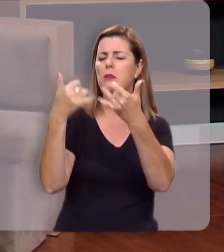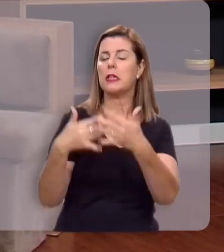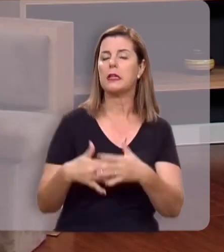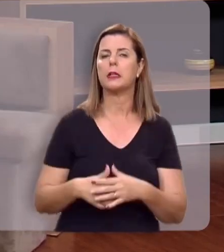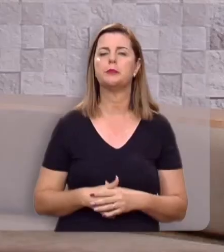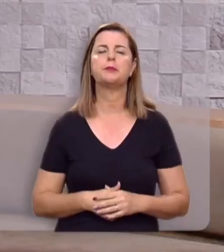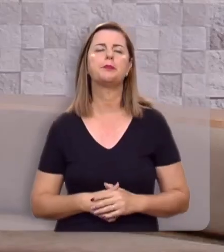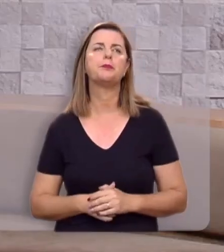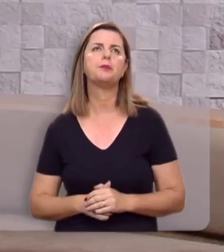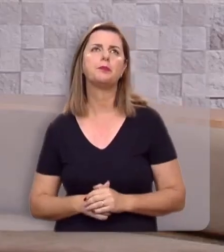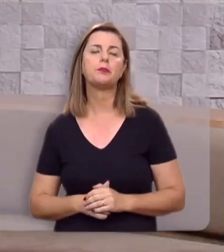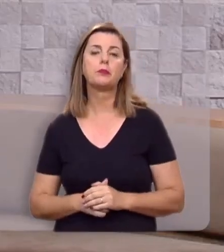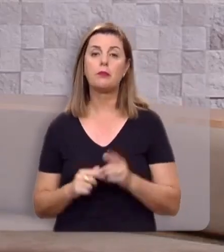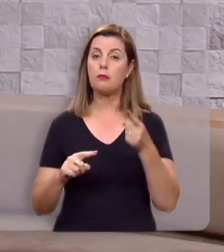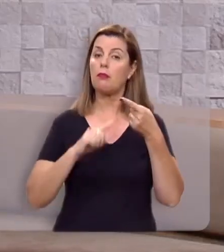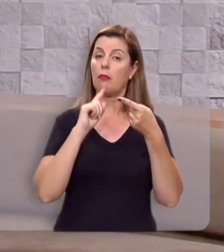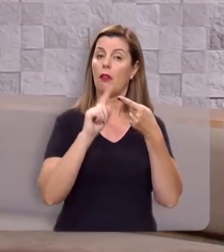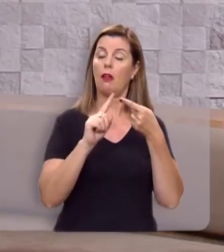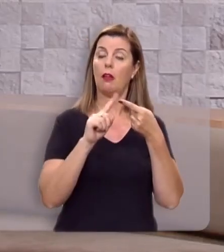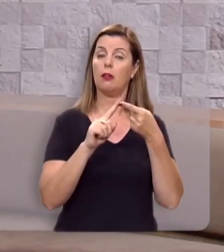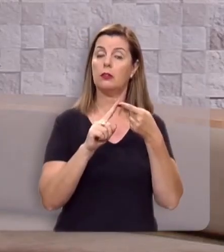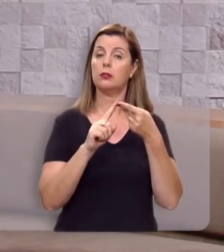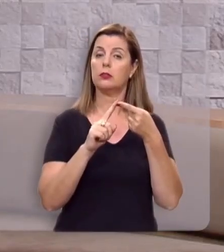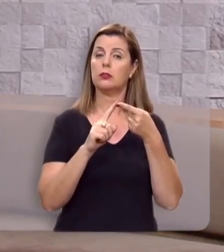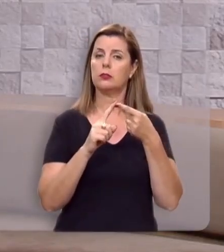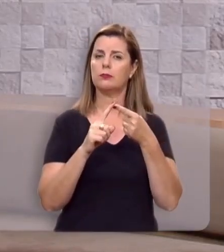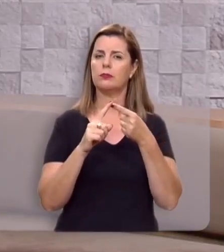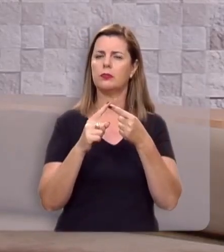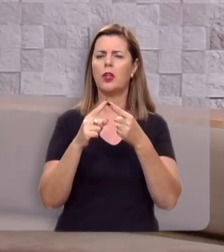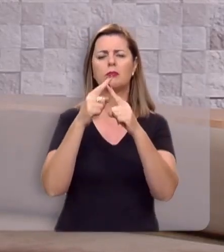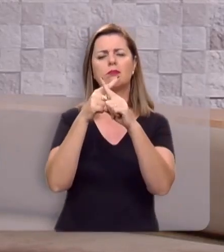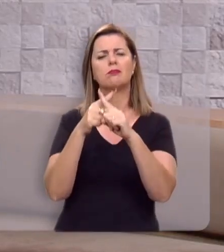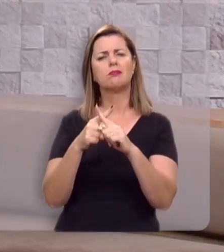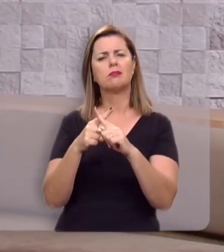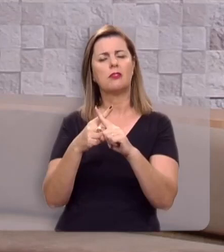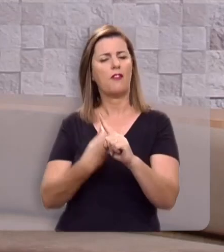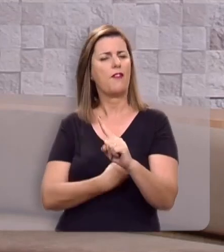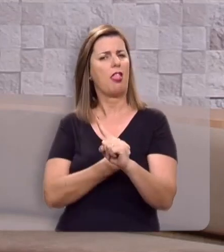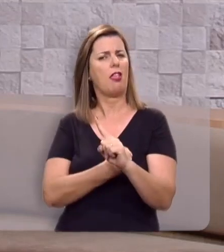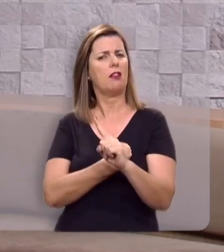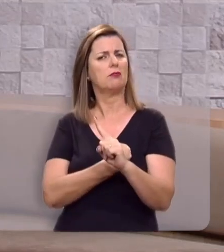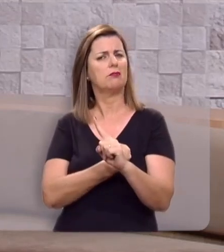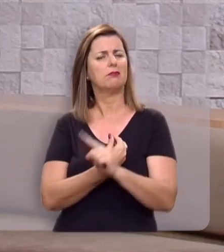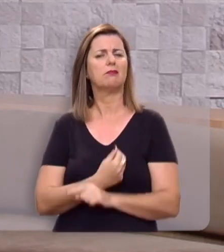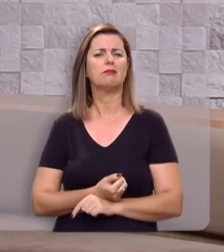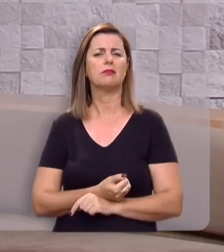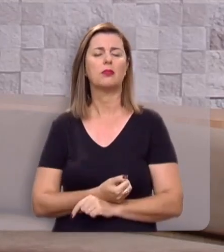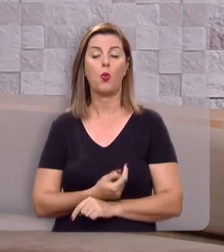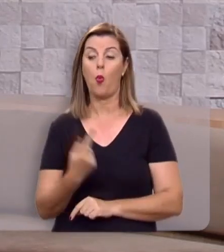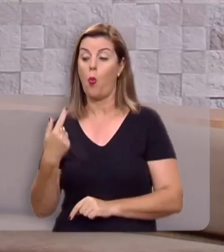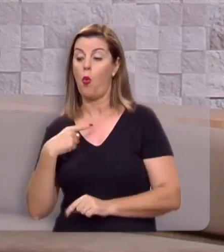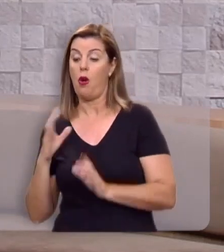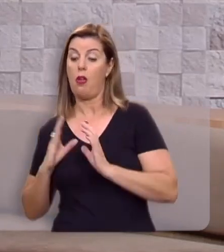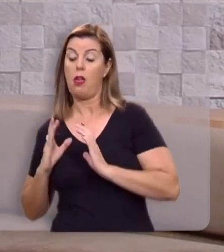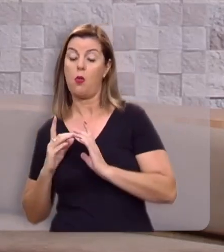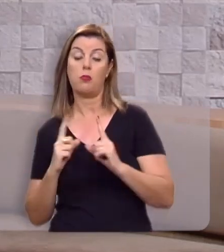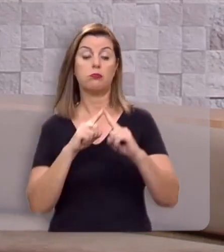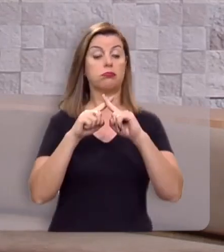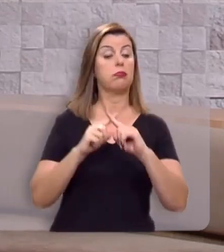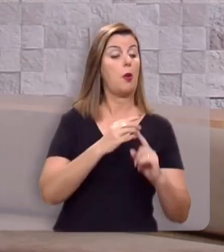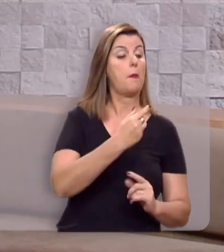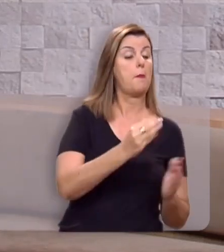descrever. Em primeiro lugar, o contraste na vida. Um é rico, o outro é